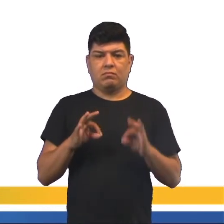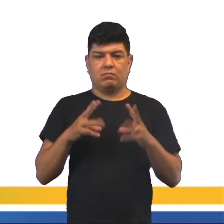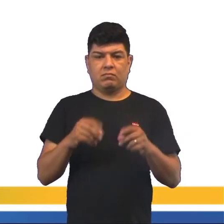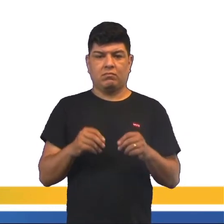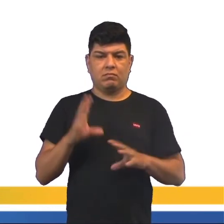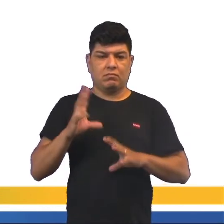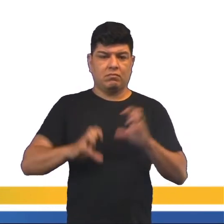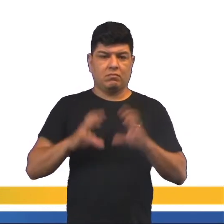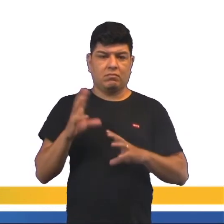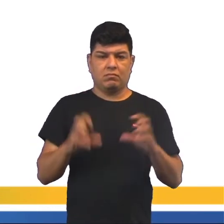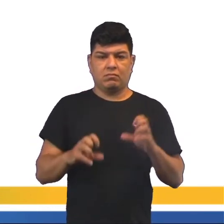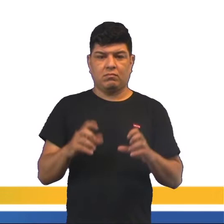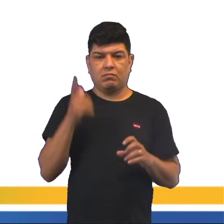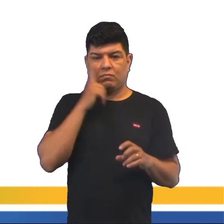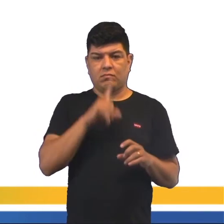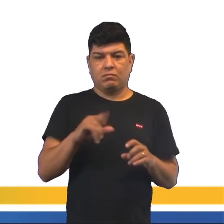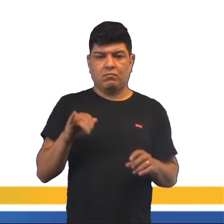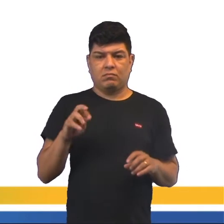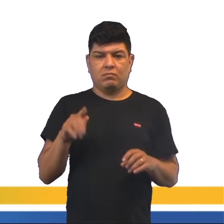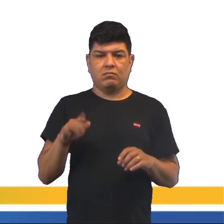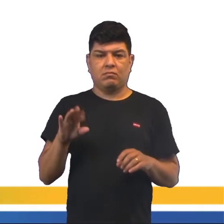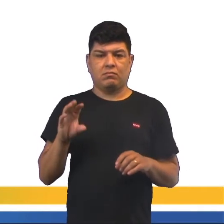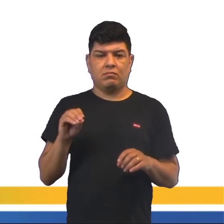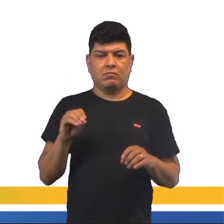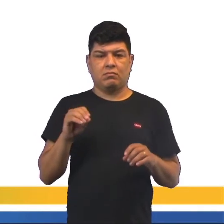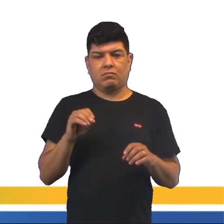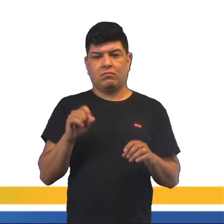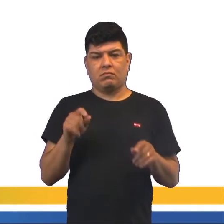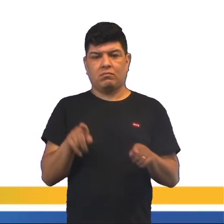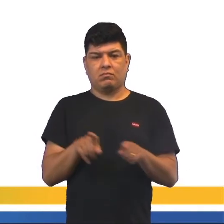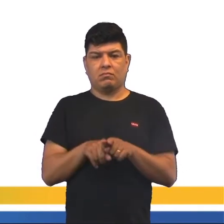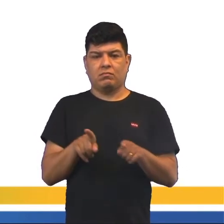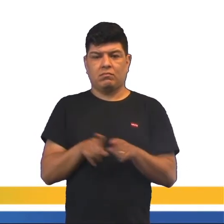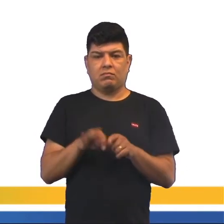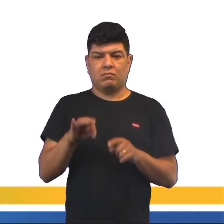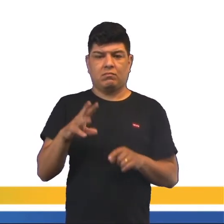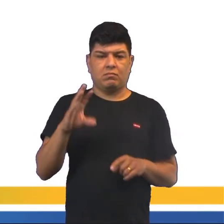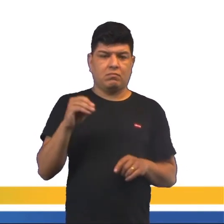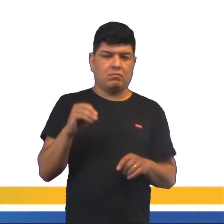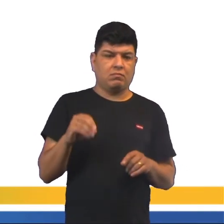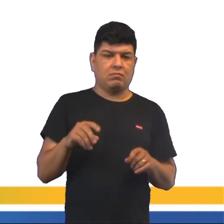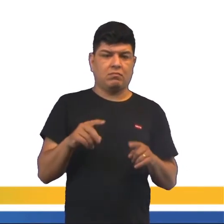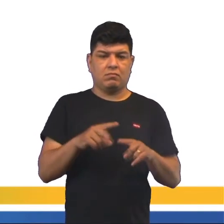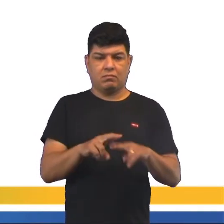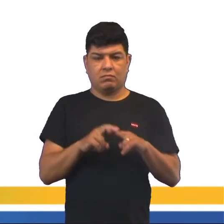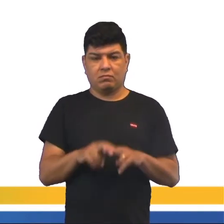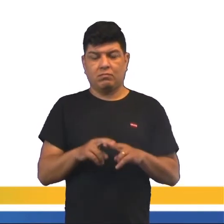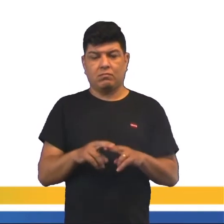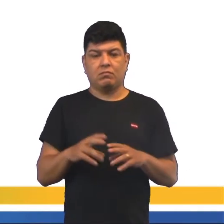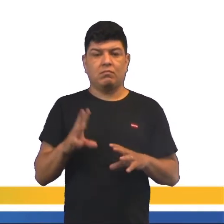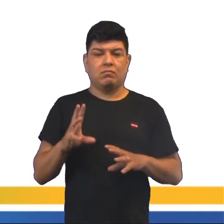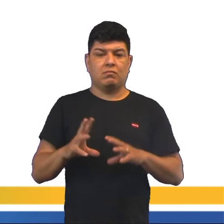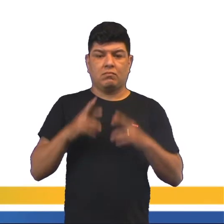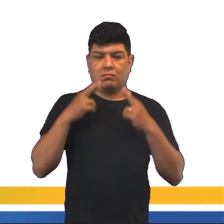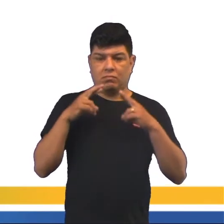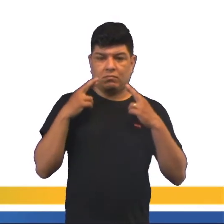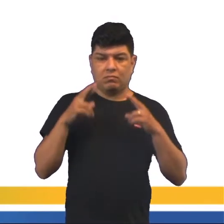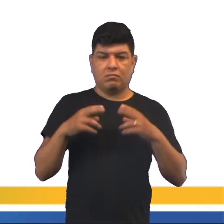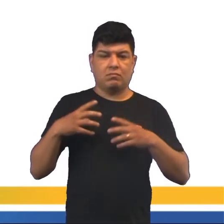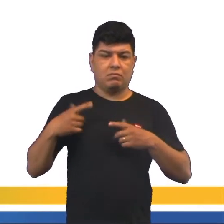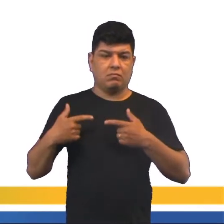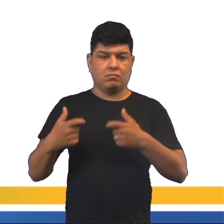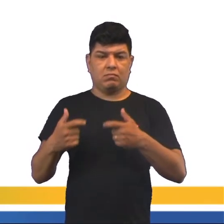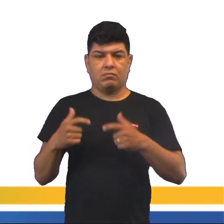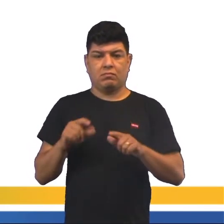garantindo a promoção de governos justos, né, e democráticos pelo mundo. Contudo, ao longo do conflito, né, os Estados Unidos não conseguiram provar que o